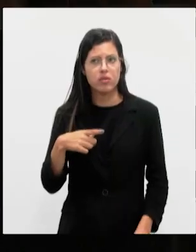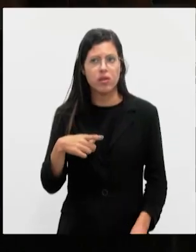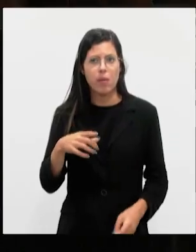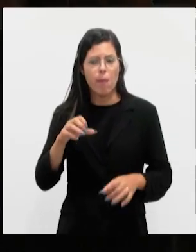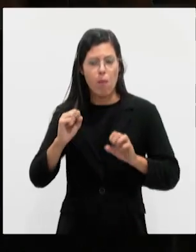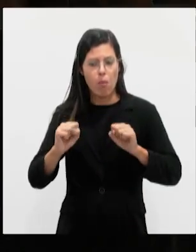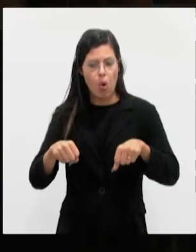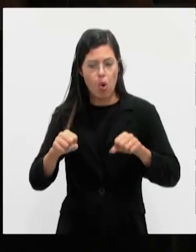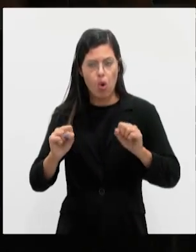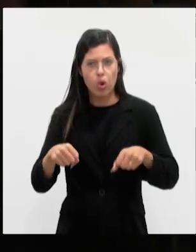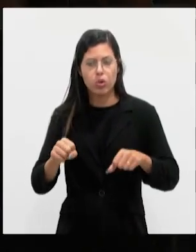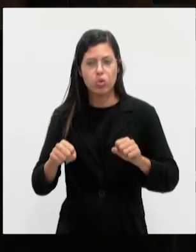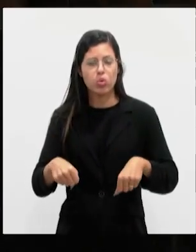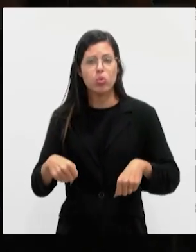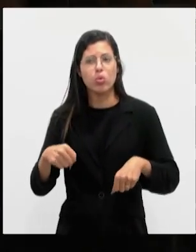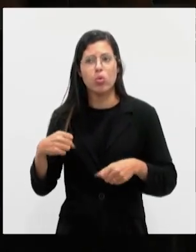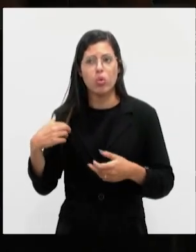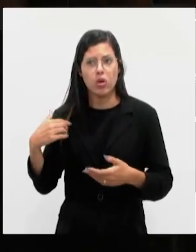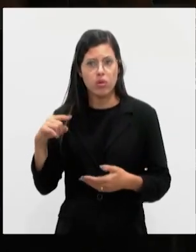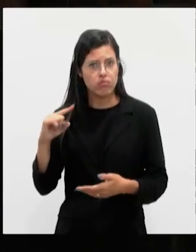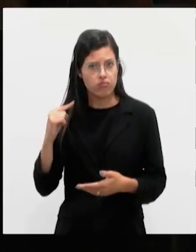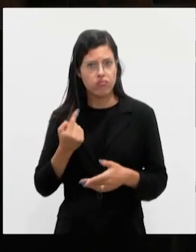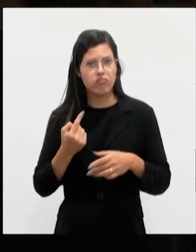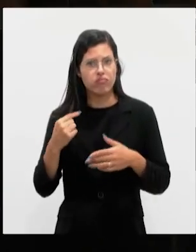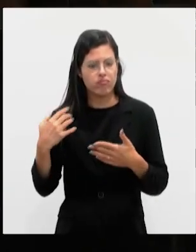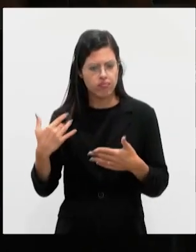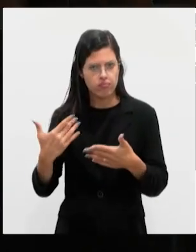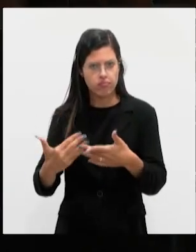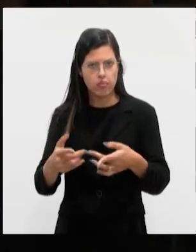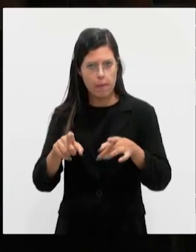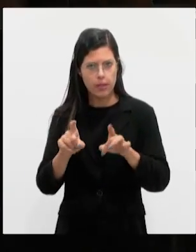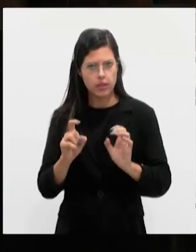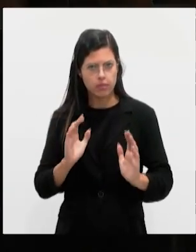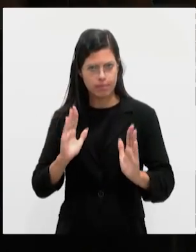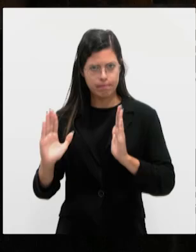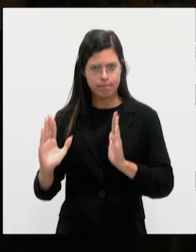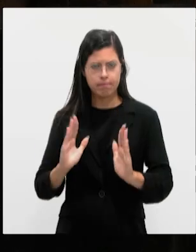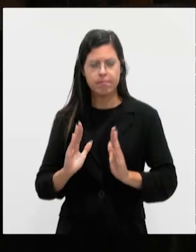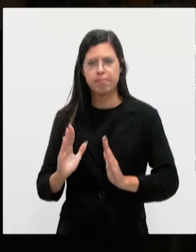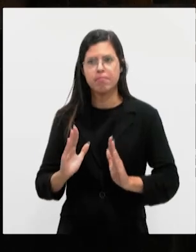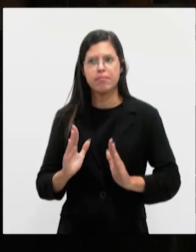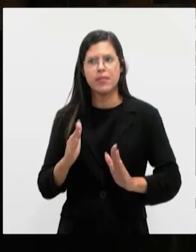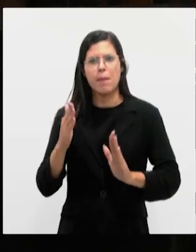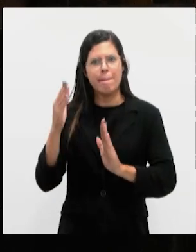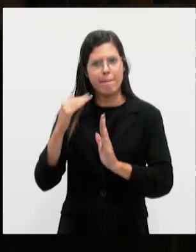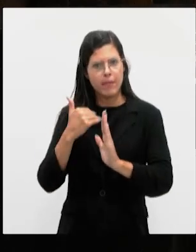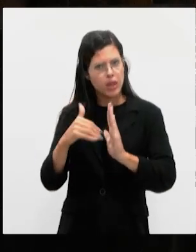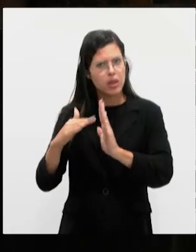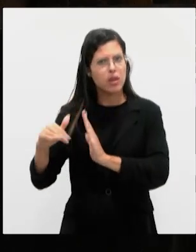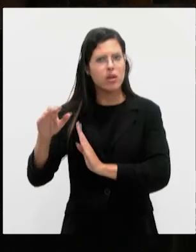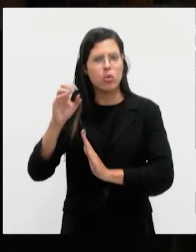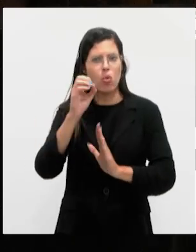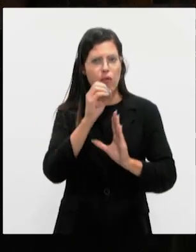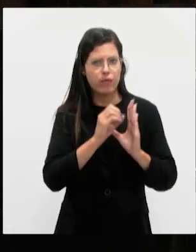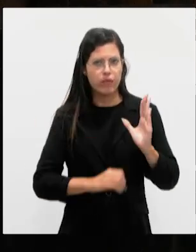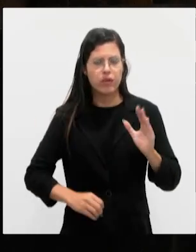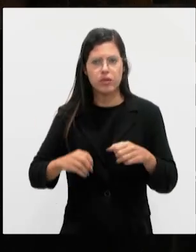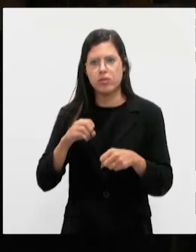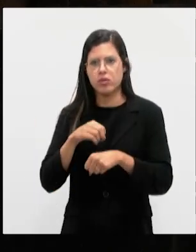motos. E a gente vem, ao longo do nosso mandato, encaminhando diversos ofícios,